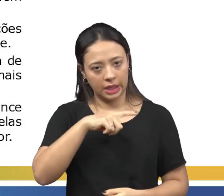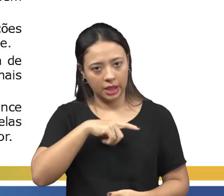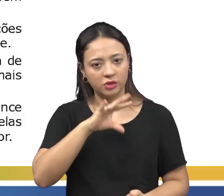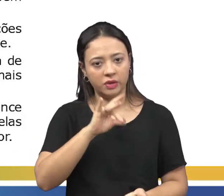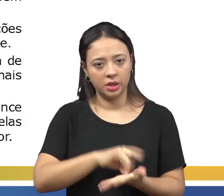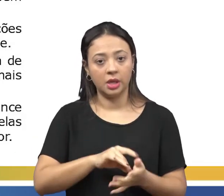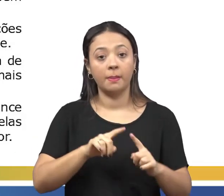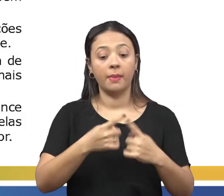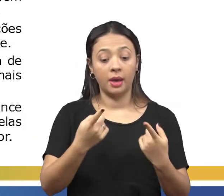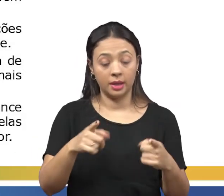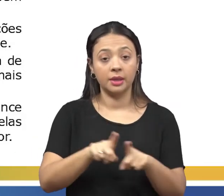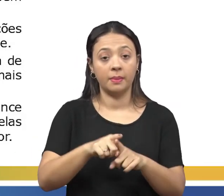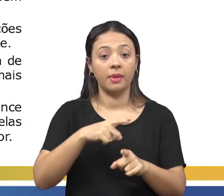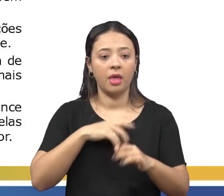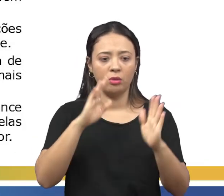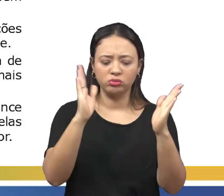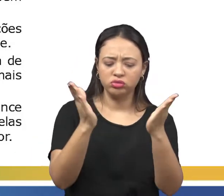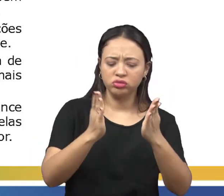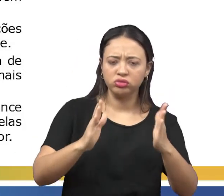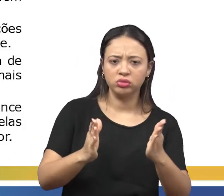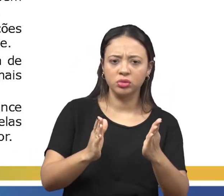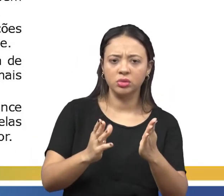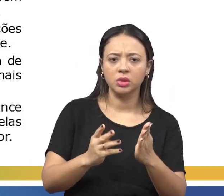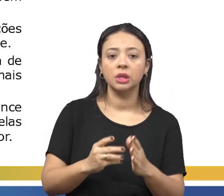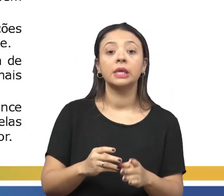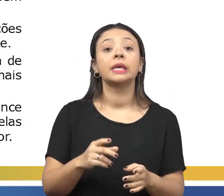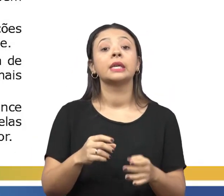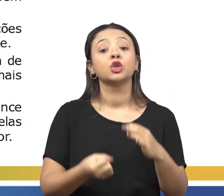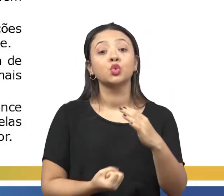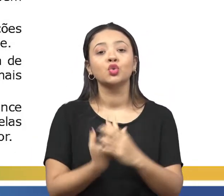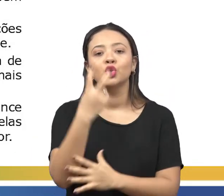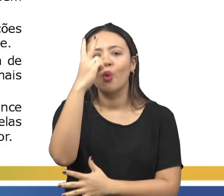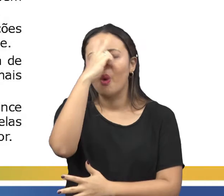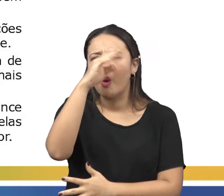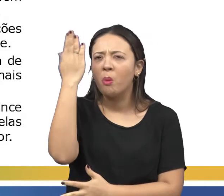formas e ela foi criada em momentos históricos, diferente uma das